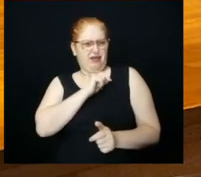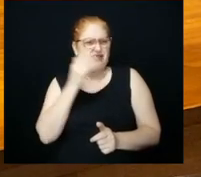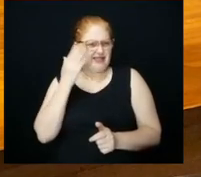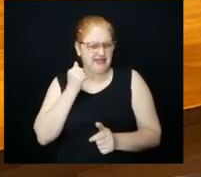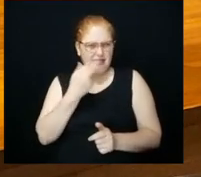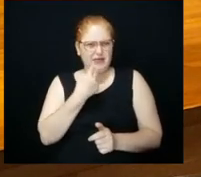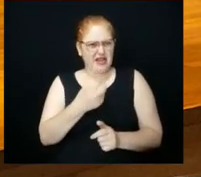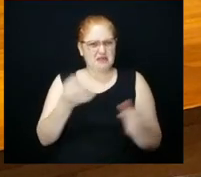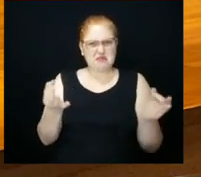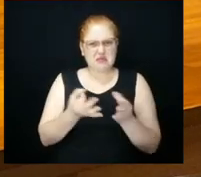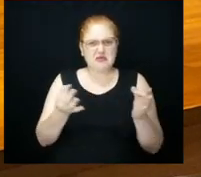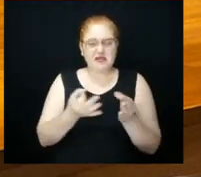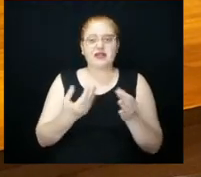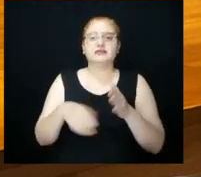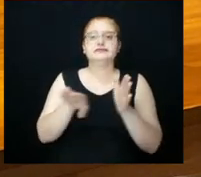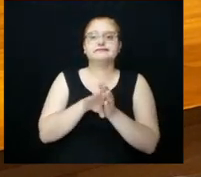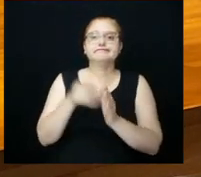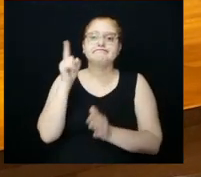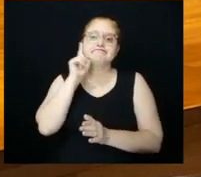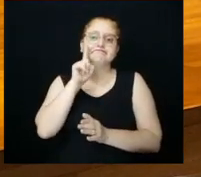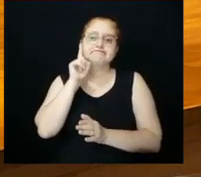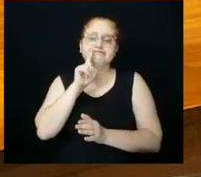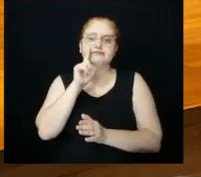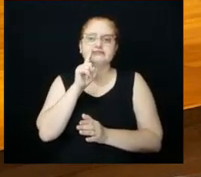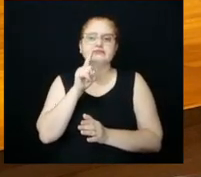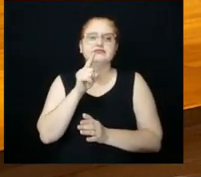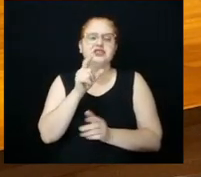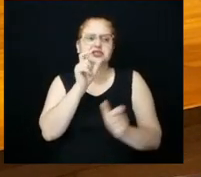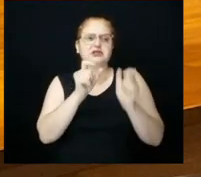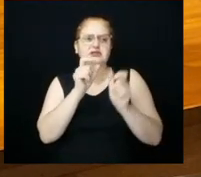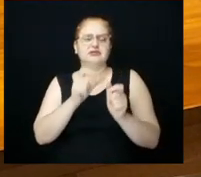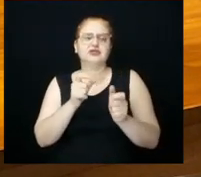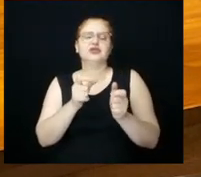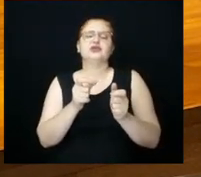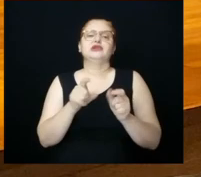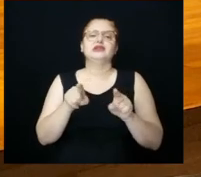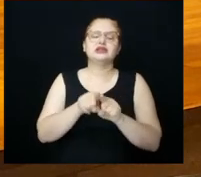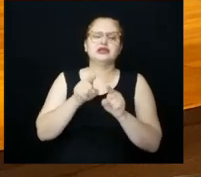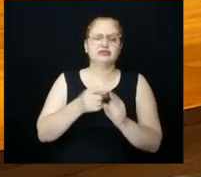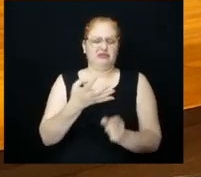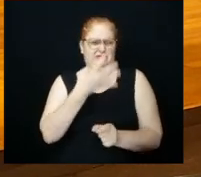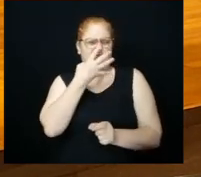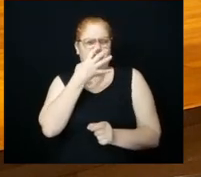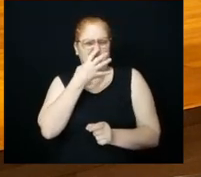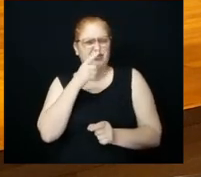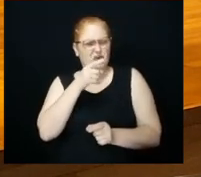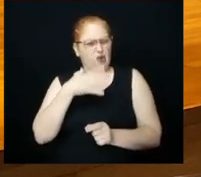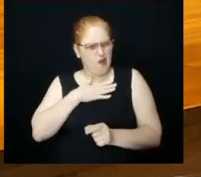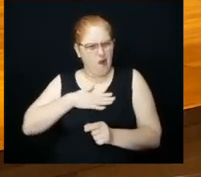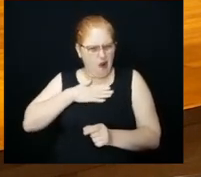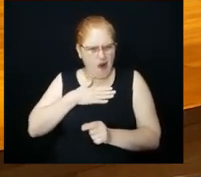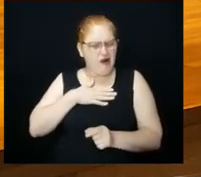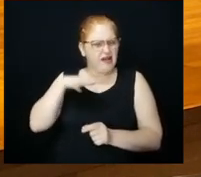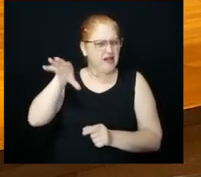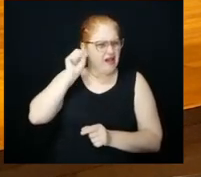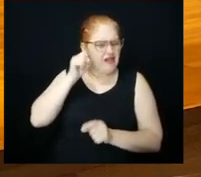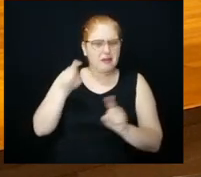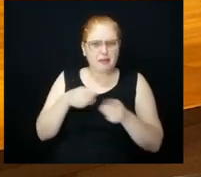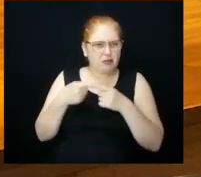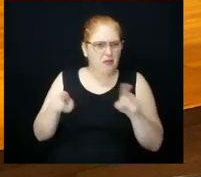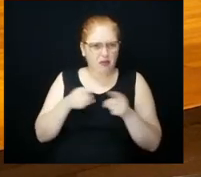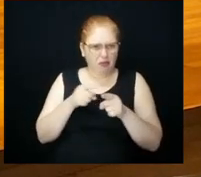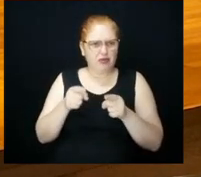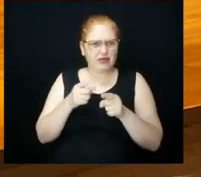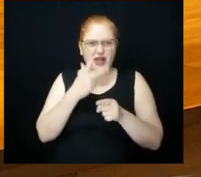chega nos Estados Unidos e se surpreendem que ela gosta de ouvir música que todo mundo ouve em todos os